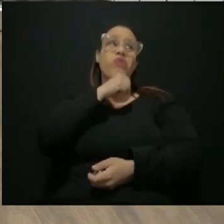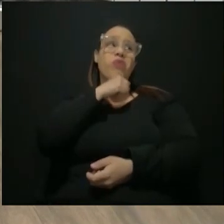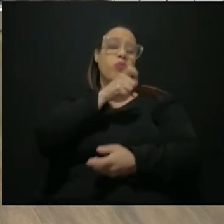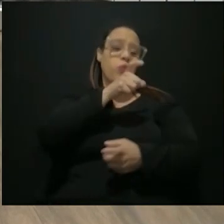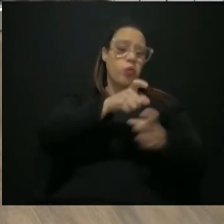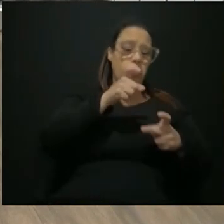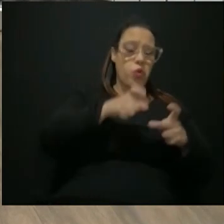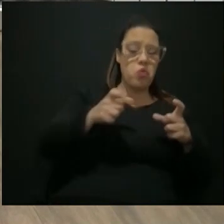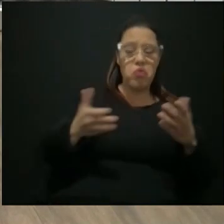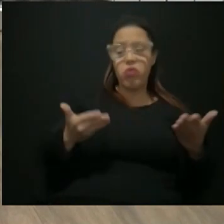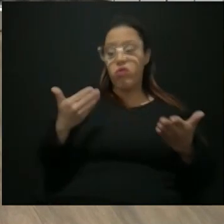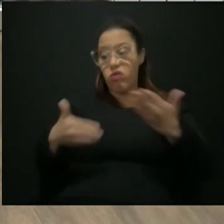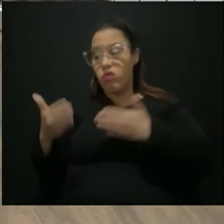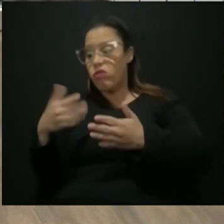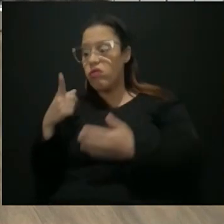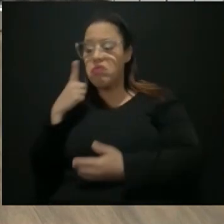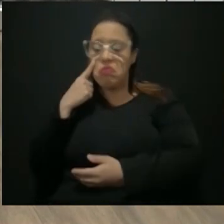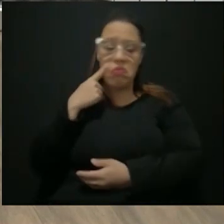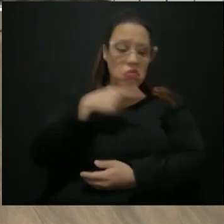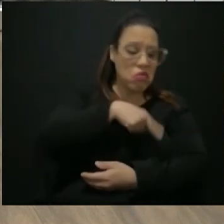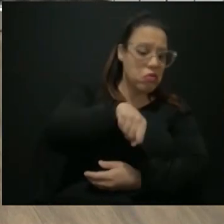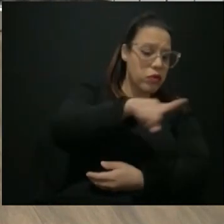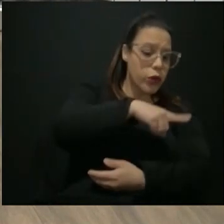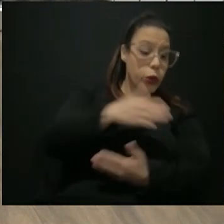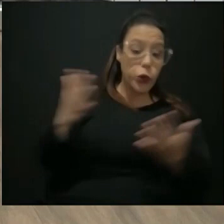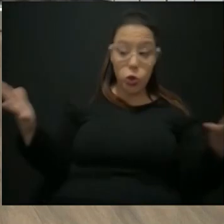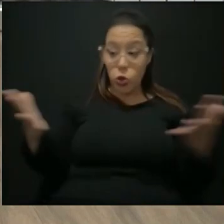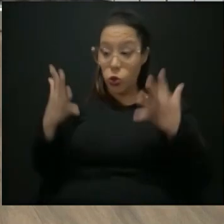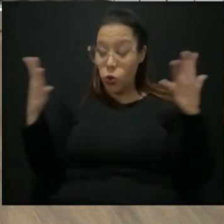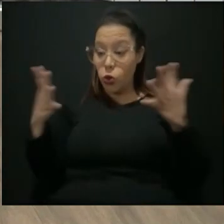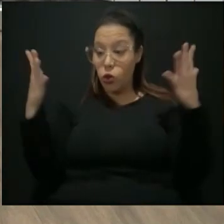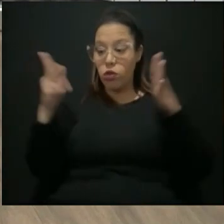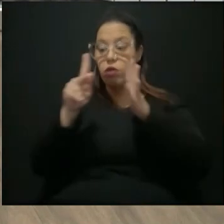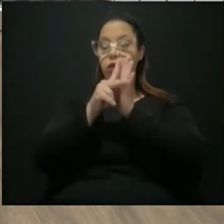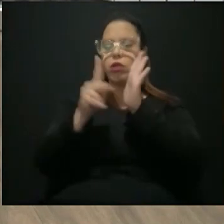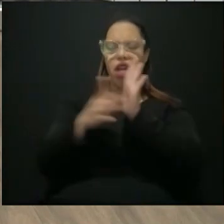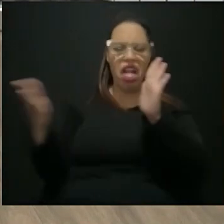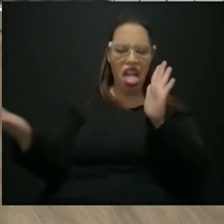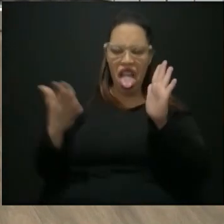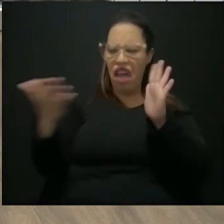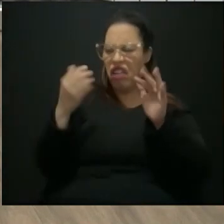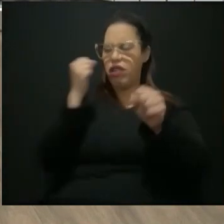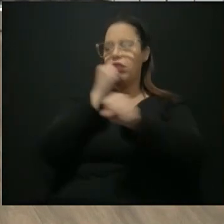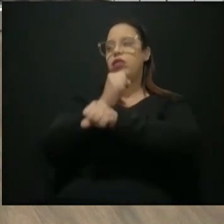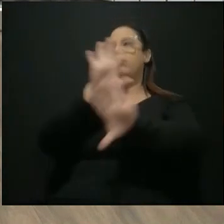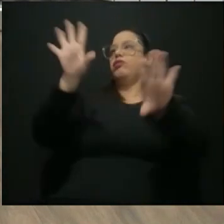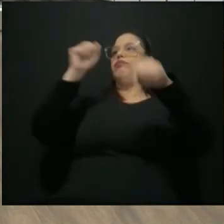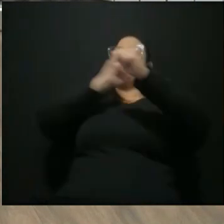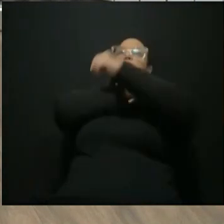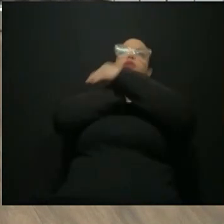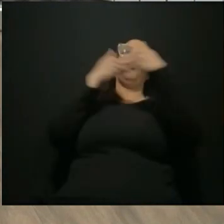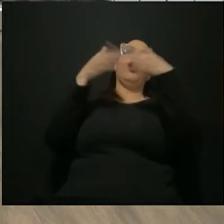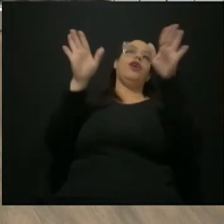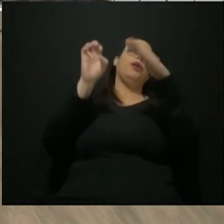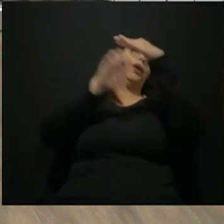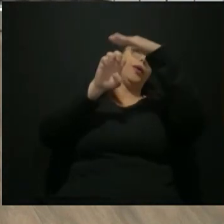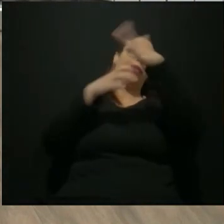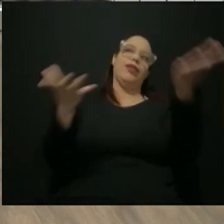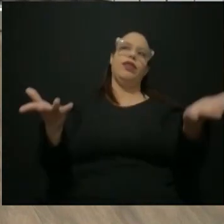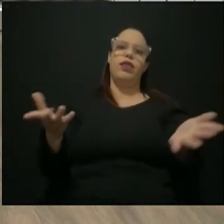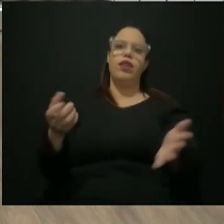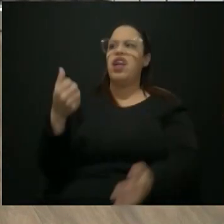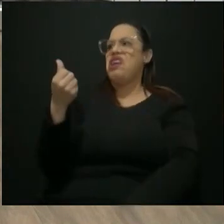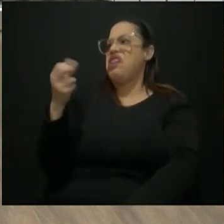né, vendo que essas pessoas são muito movidas por projetos. Né? A pessoa não para, fala, poxa, vou abrir uma empresa. Fala, poxa, mas você está com 65. Não, eu